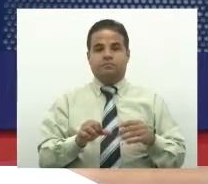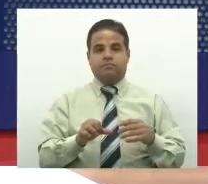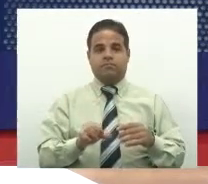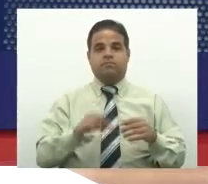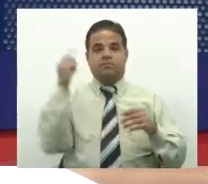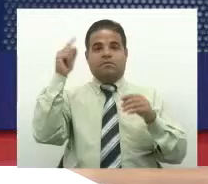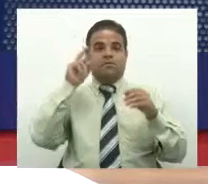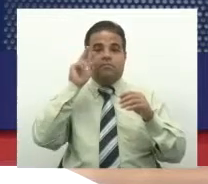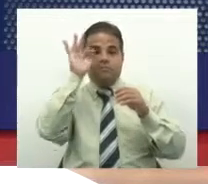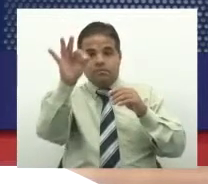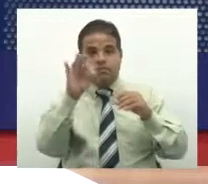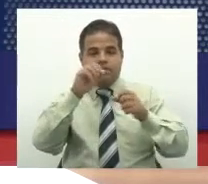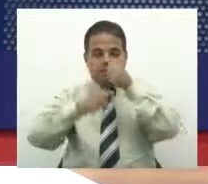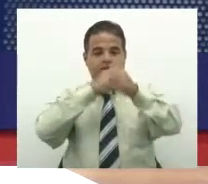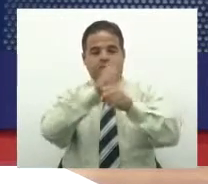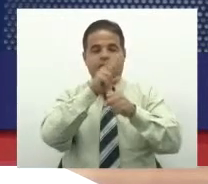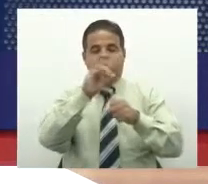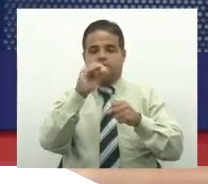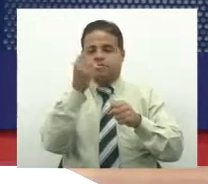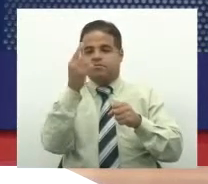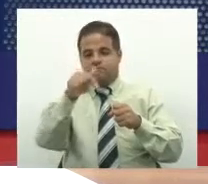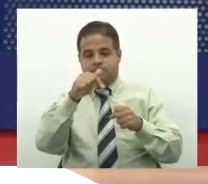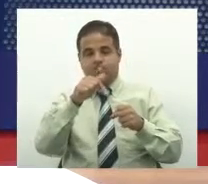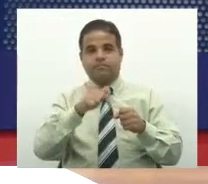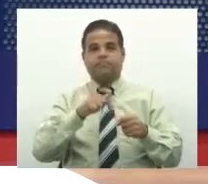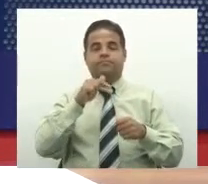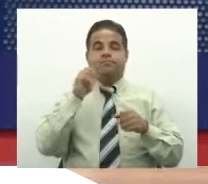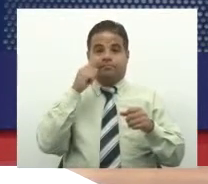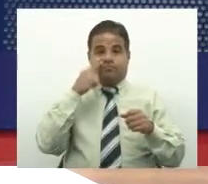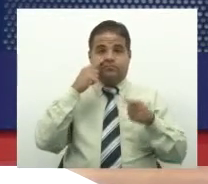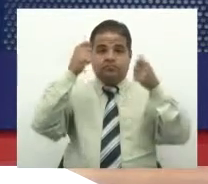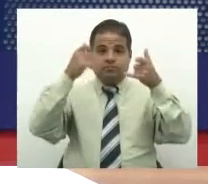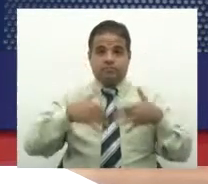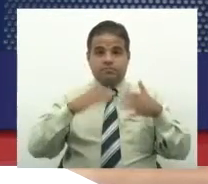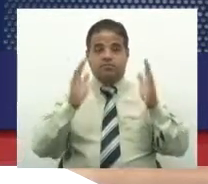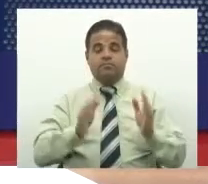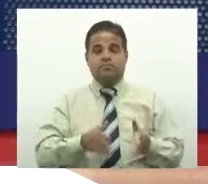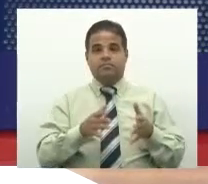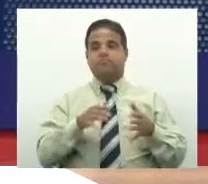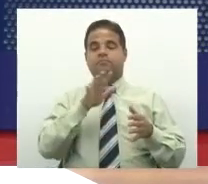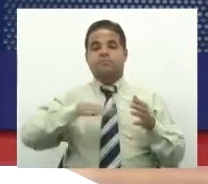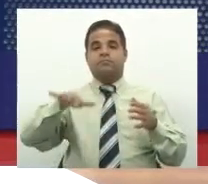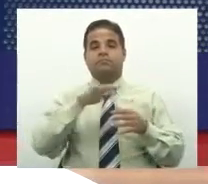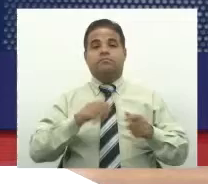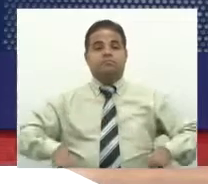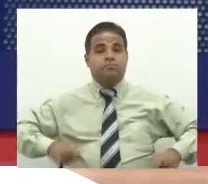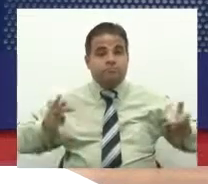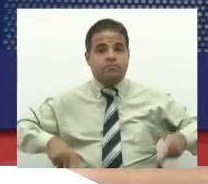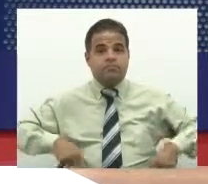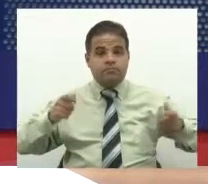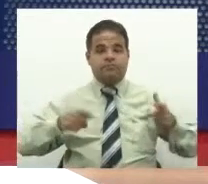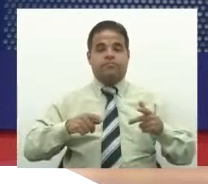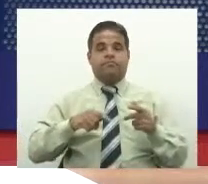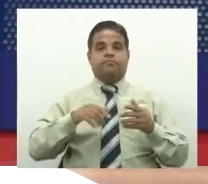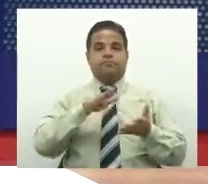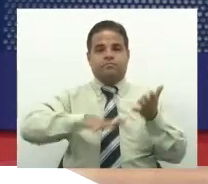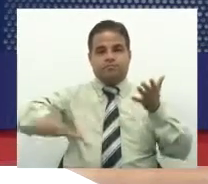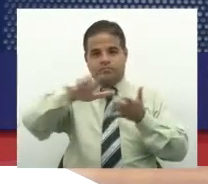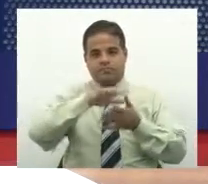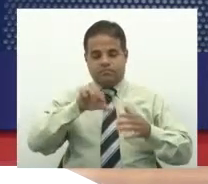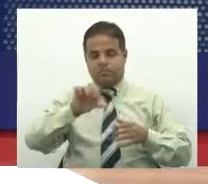9,00. A previsão para 2017, vamos já direto ao assunto, então, é de um gasto, incluindo folha de pagamento,